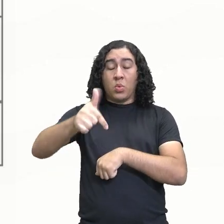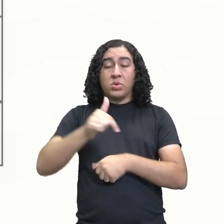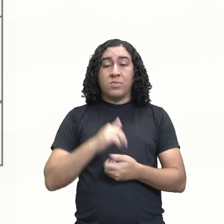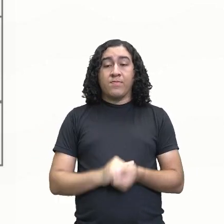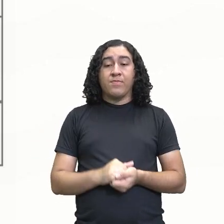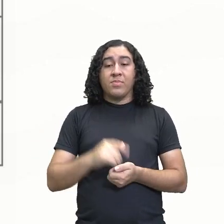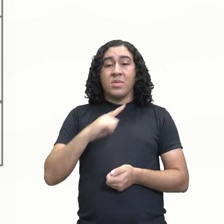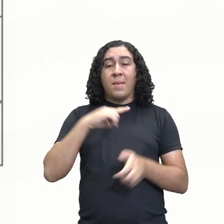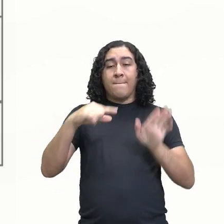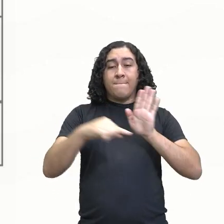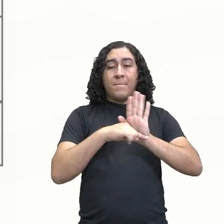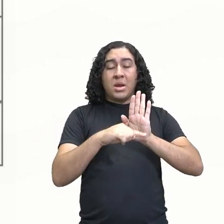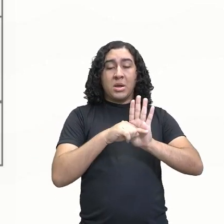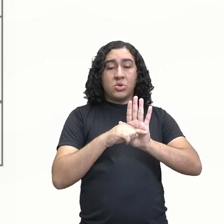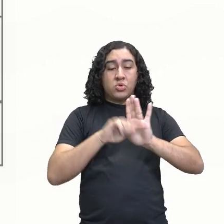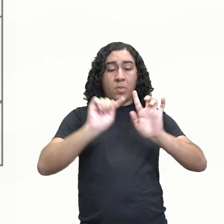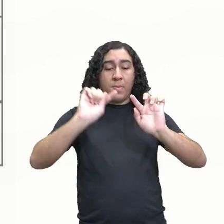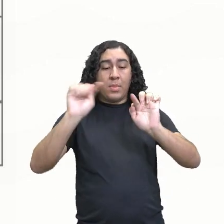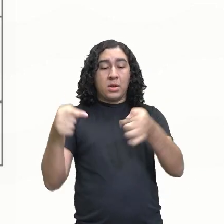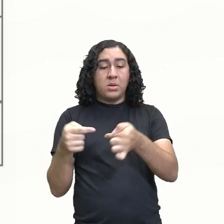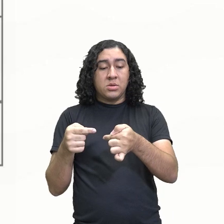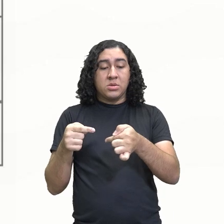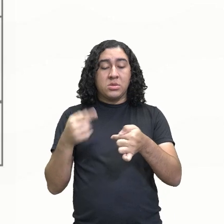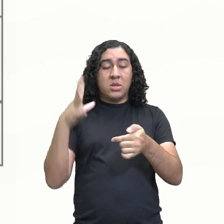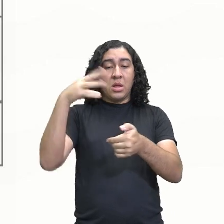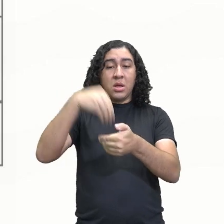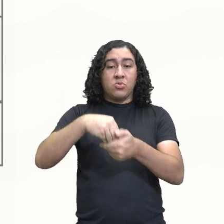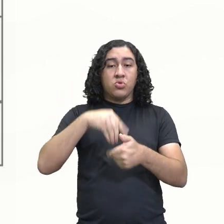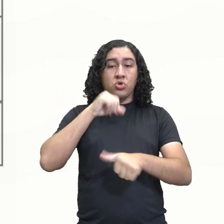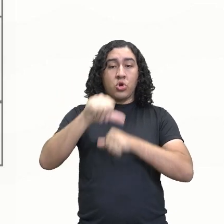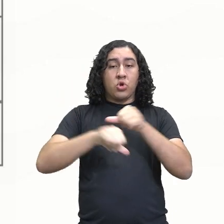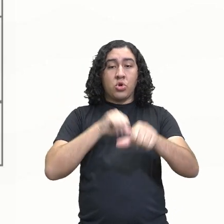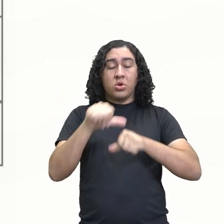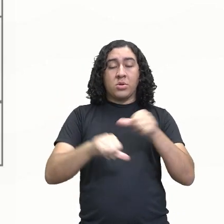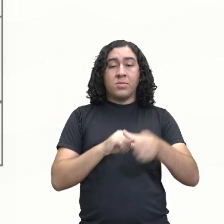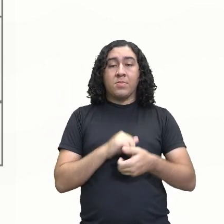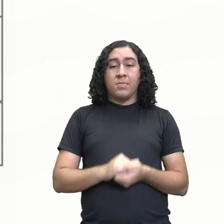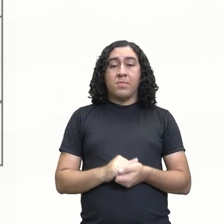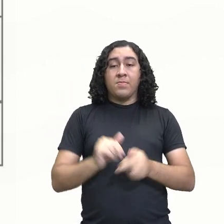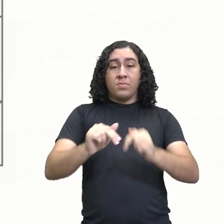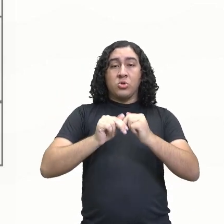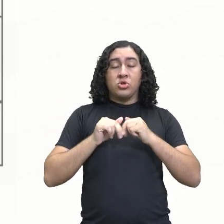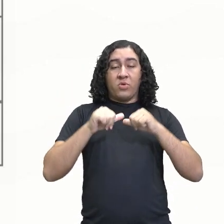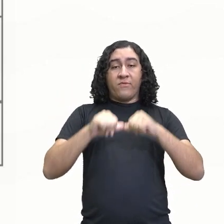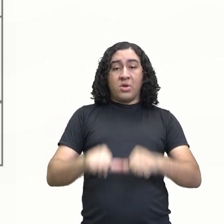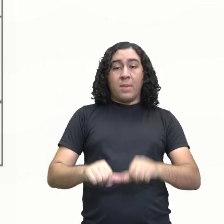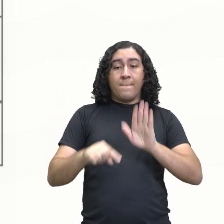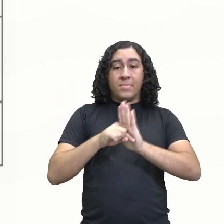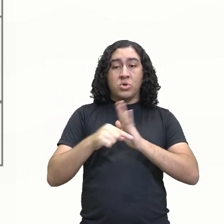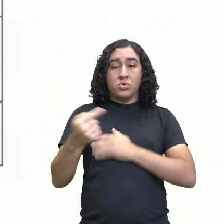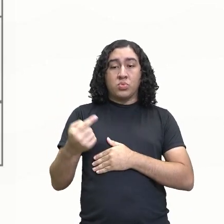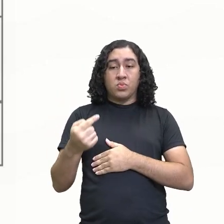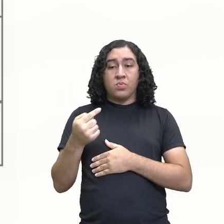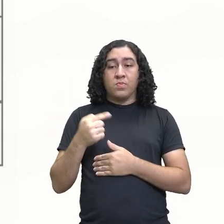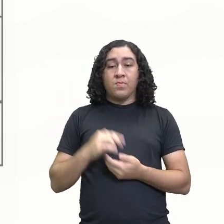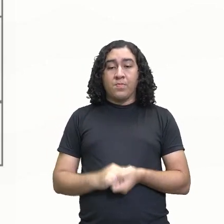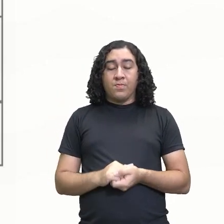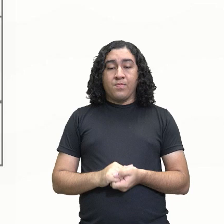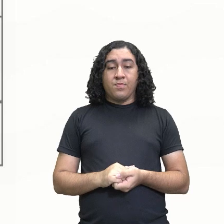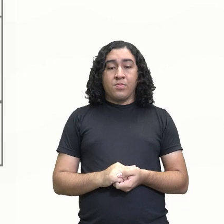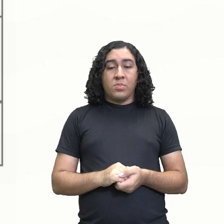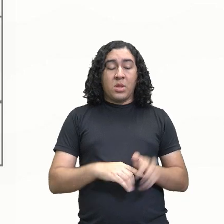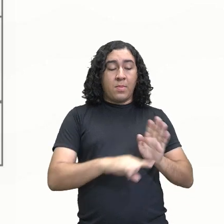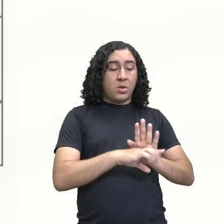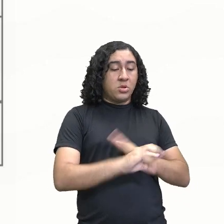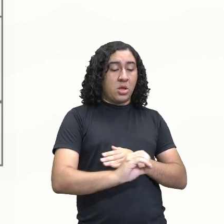de menos na frente do parêntese, quem está lá dentro troca de sinal, por isso que fica menos 1. E menos zero, não vai